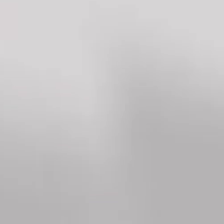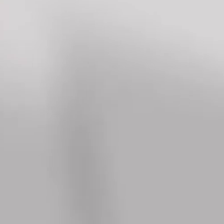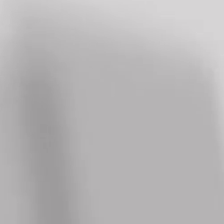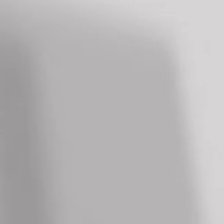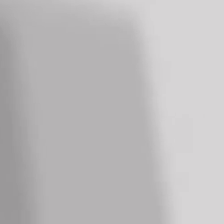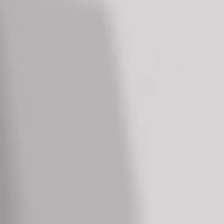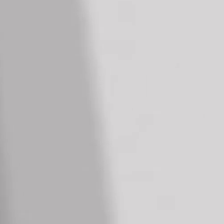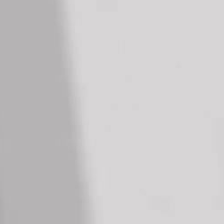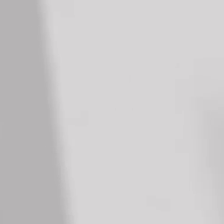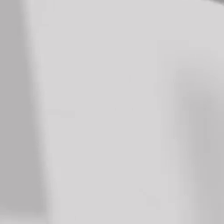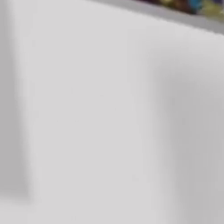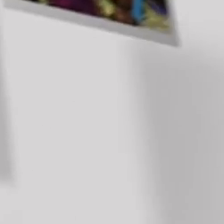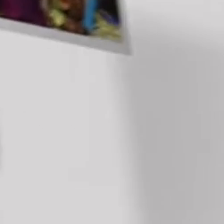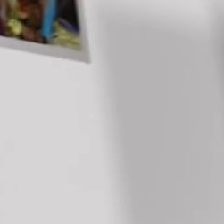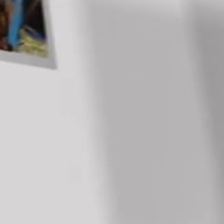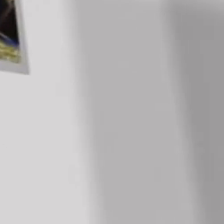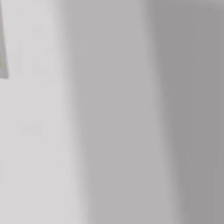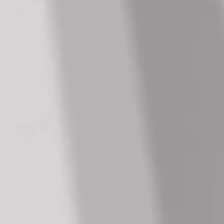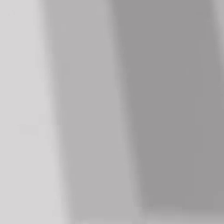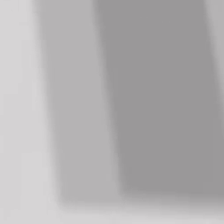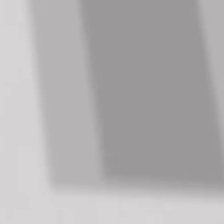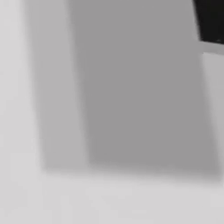E aí